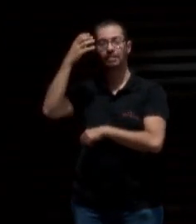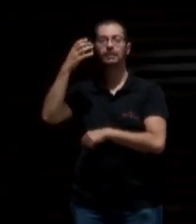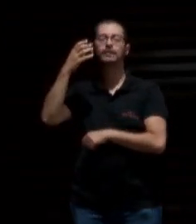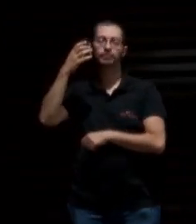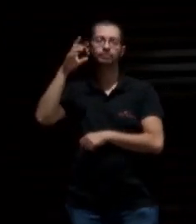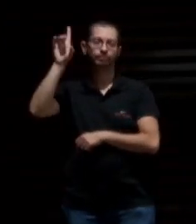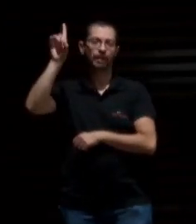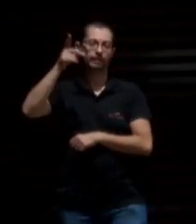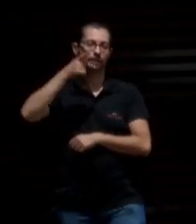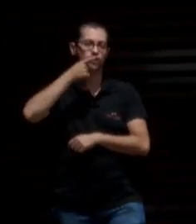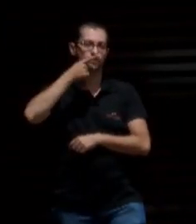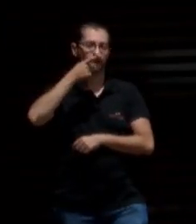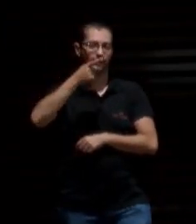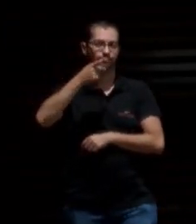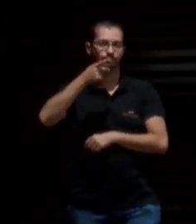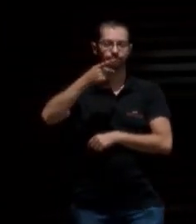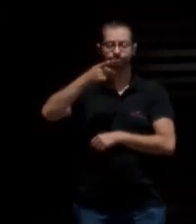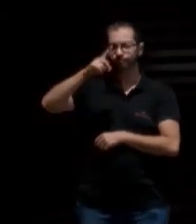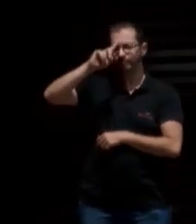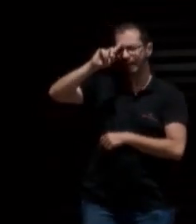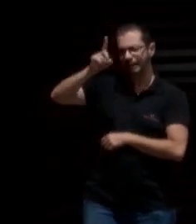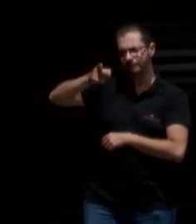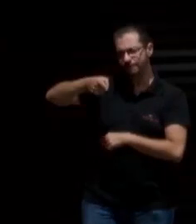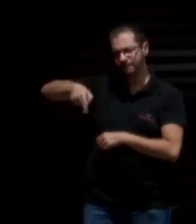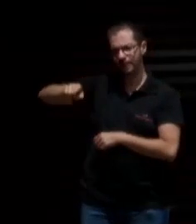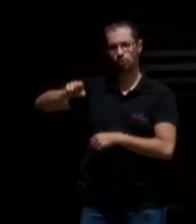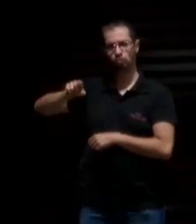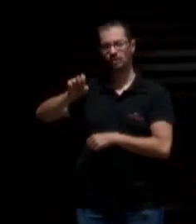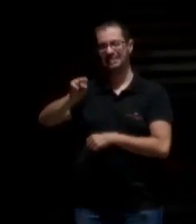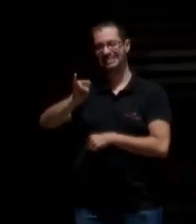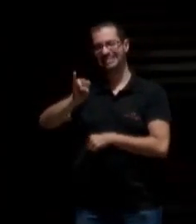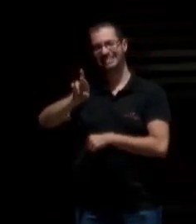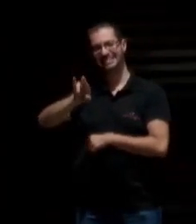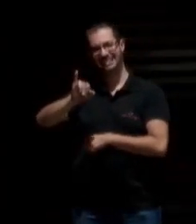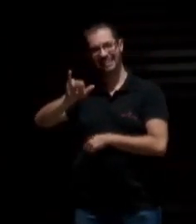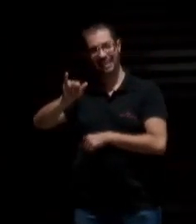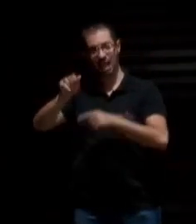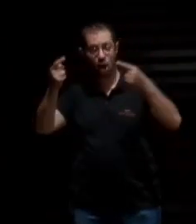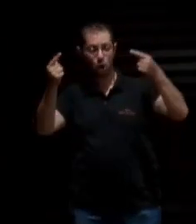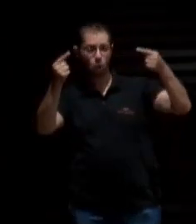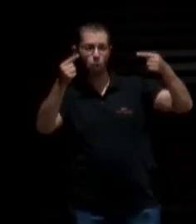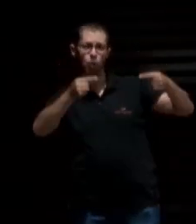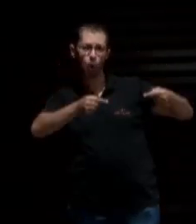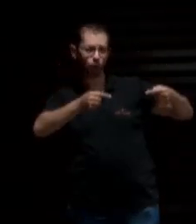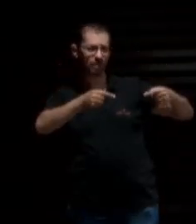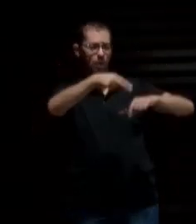Envio-a, né? Deus falando que envia a Síria. Envio-a contra uma nação ímpia. Olha só, Deus chamando o povo dele de nação